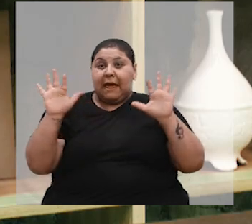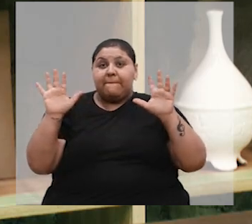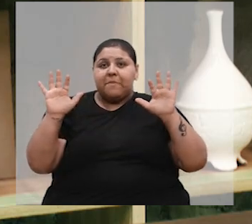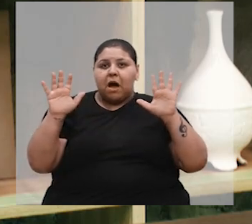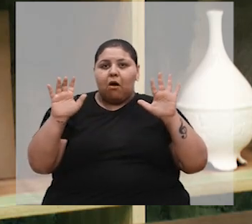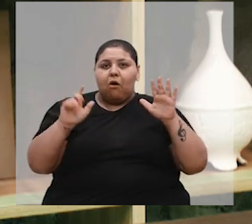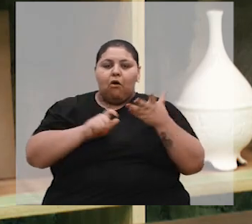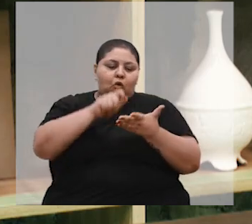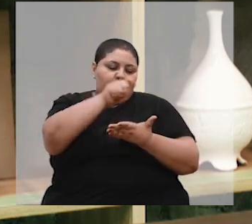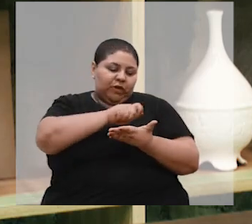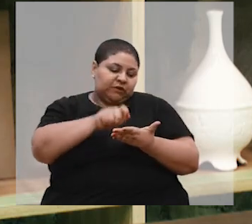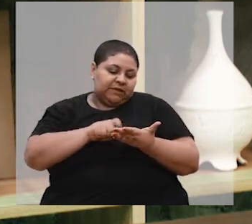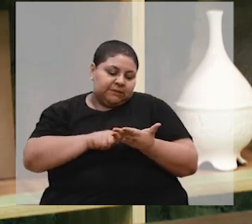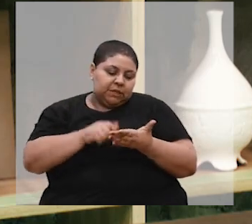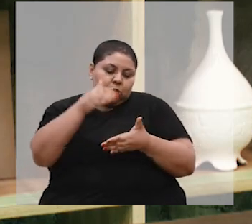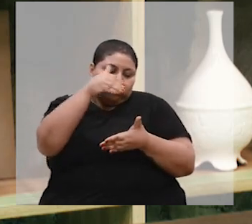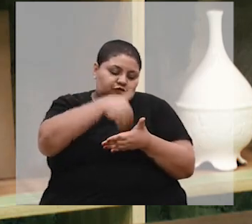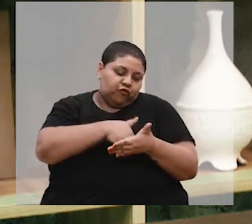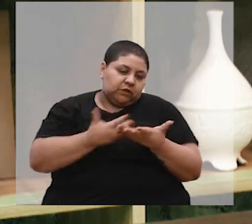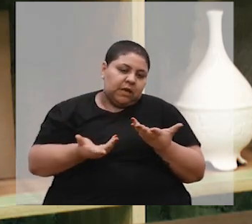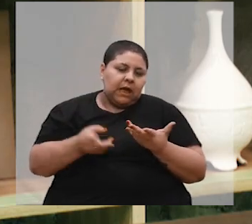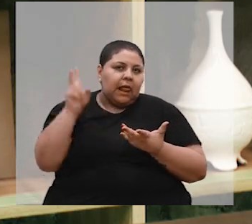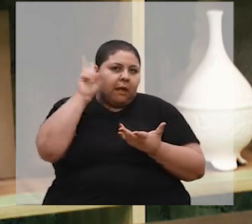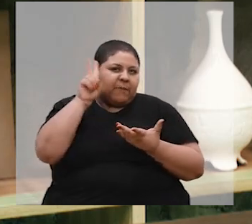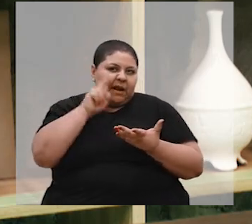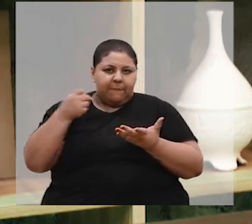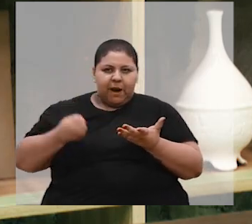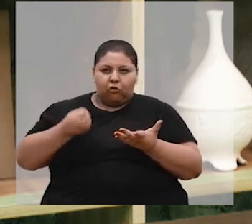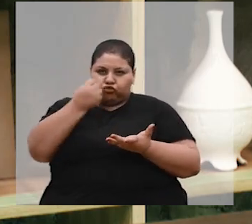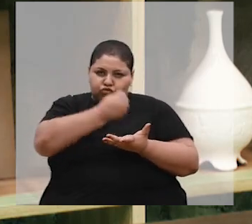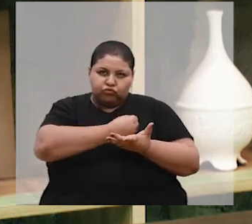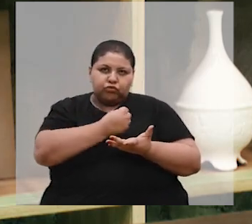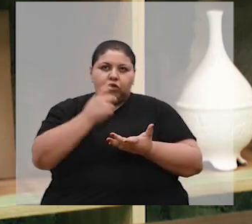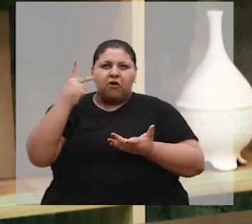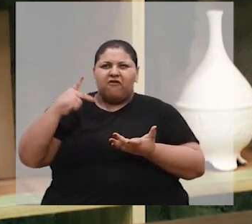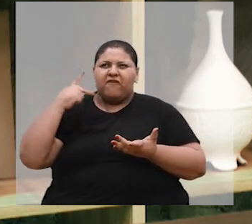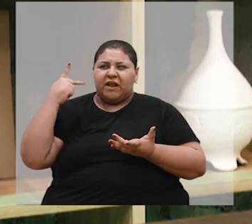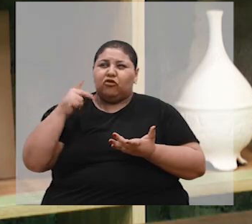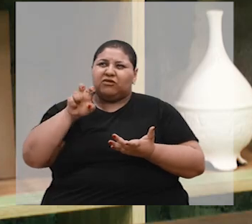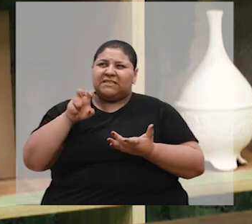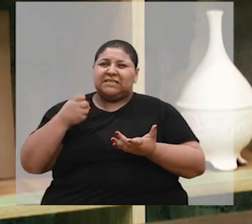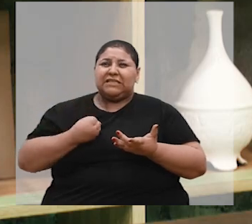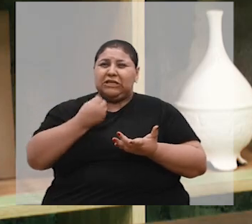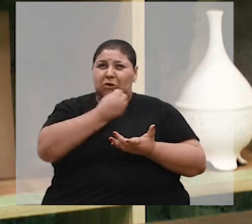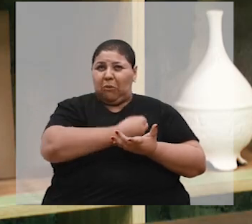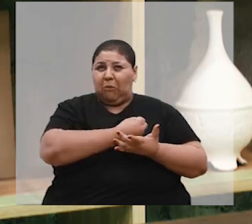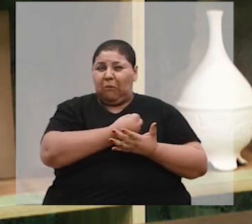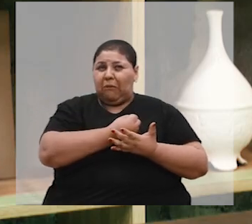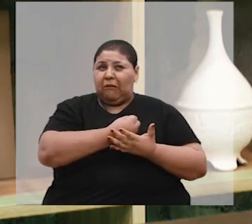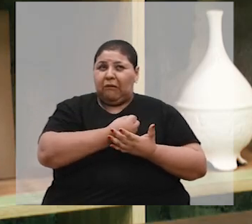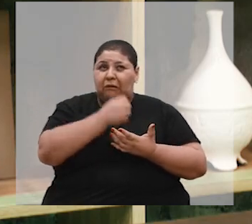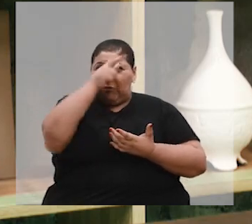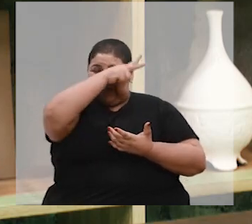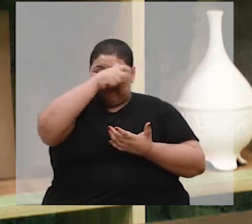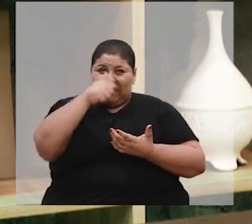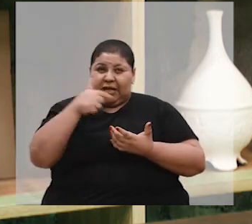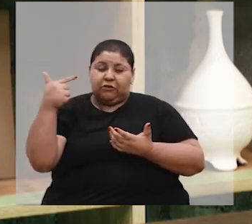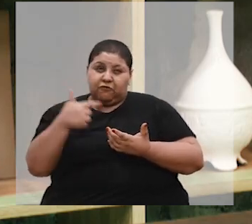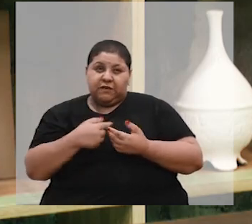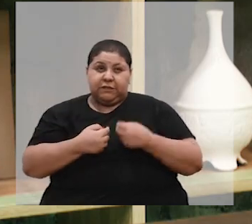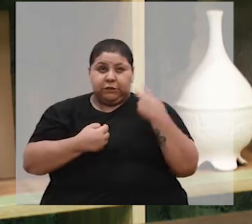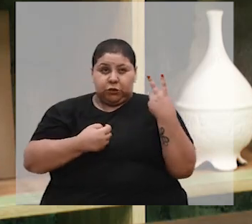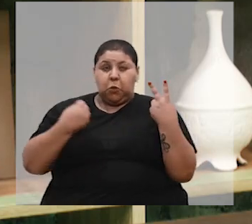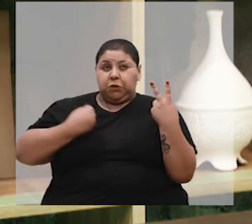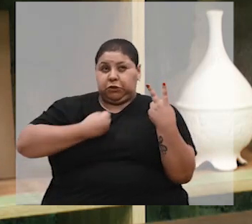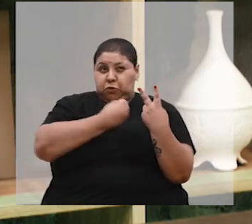assim, uma anotação de quem ele vai votar, para lembrar os números, né? Vereadores são 5 números, prefeitos e vice-prefeitos são 2 números que se digita